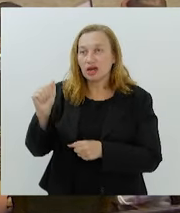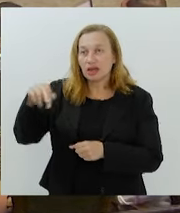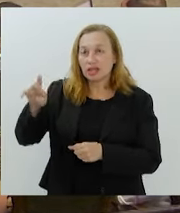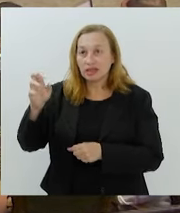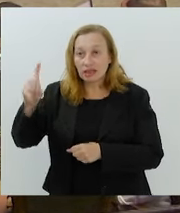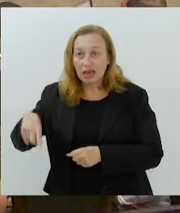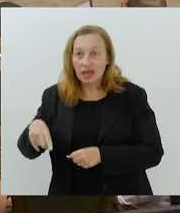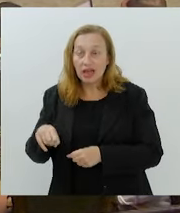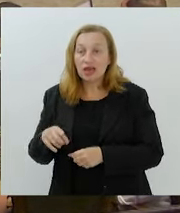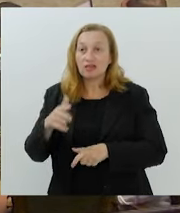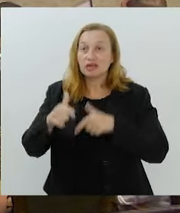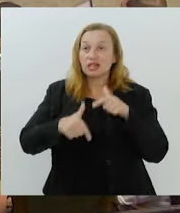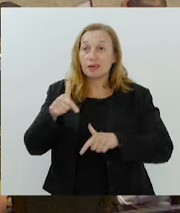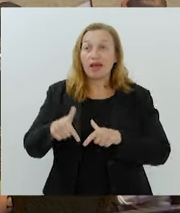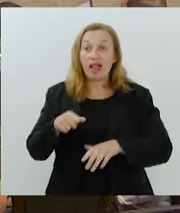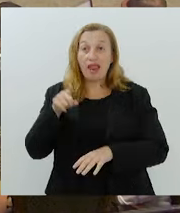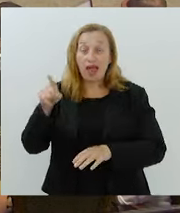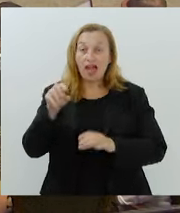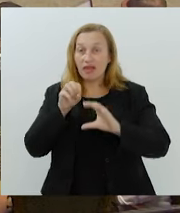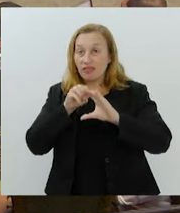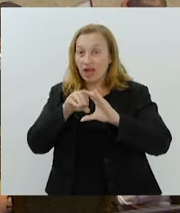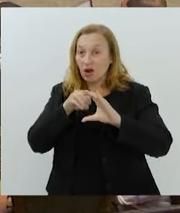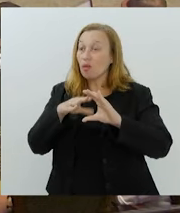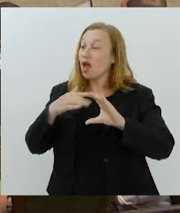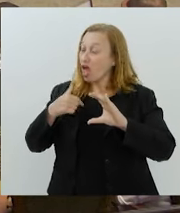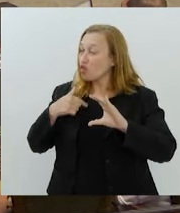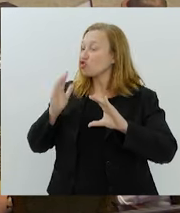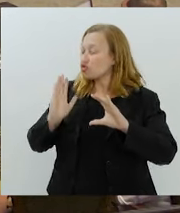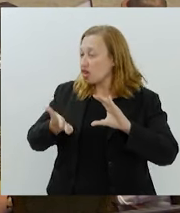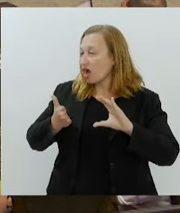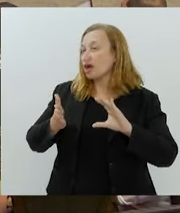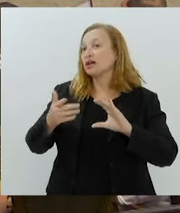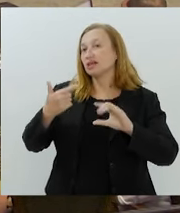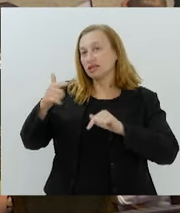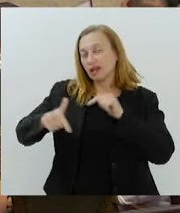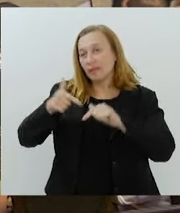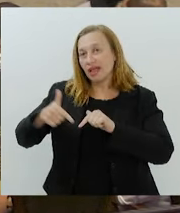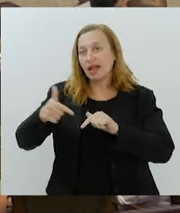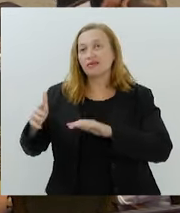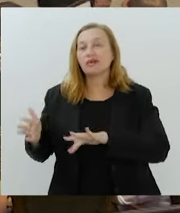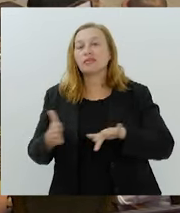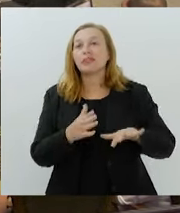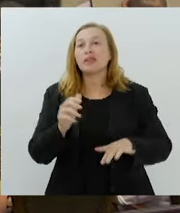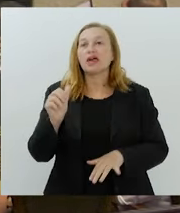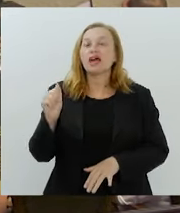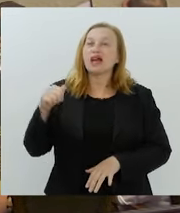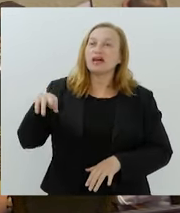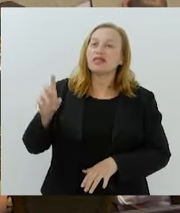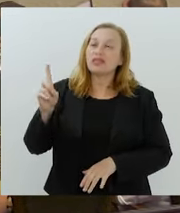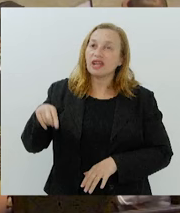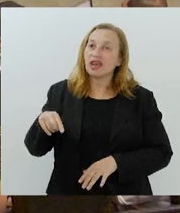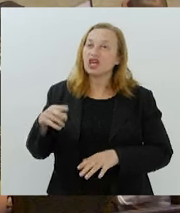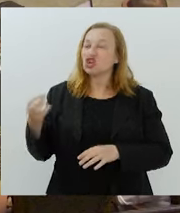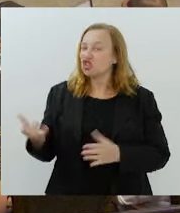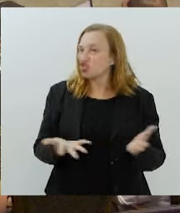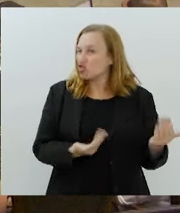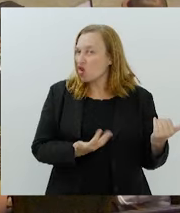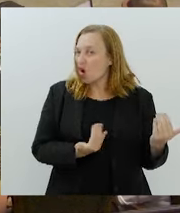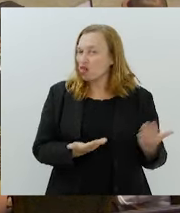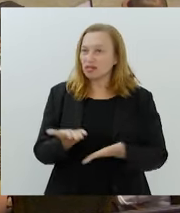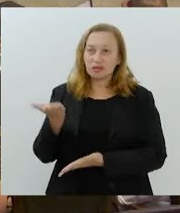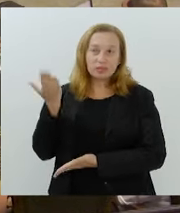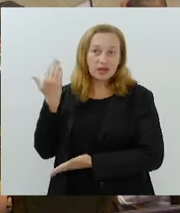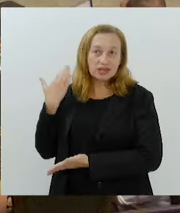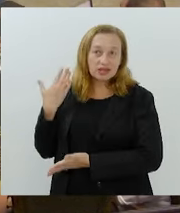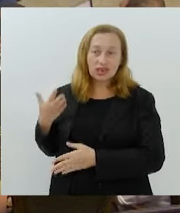Globo, e eu já estava lá. E o André, mais jovem, né, chegou e começou a